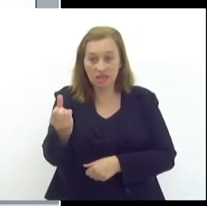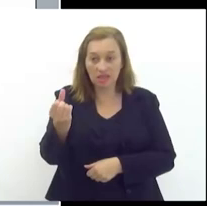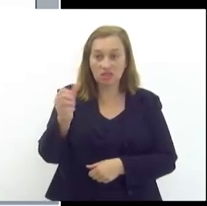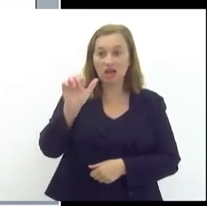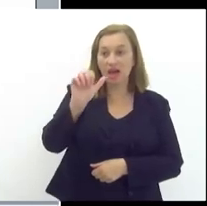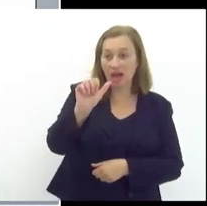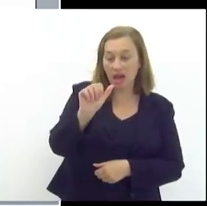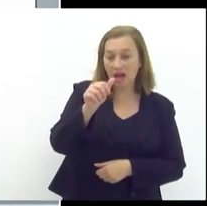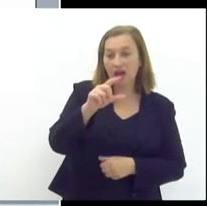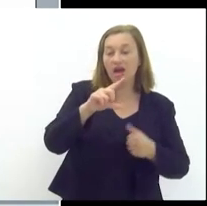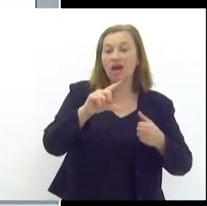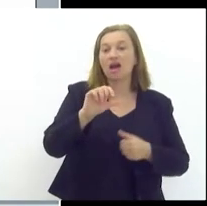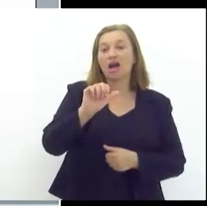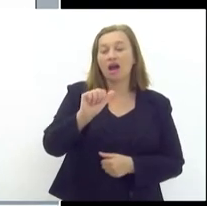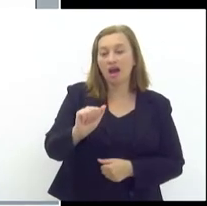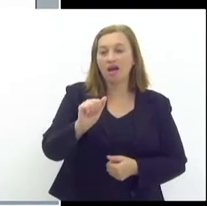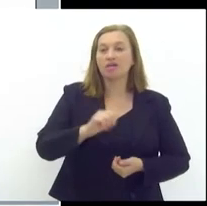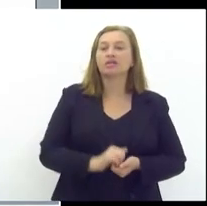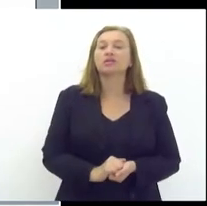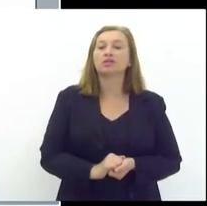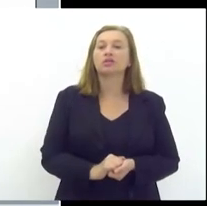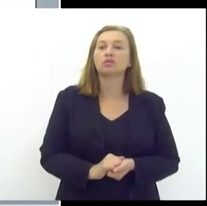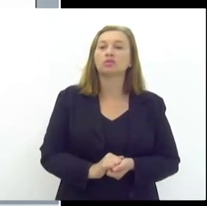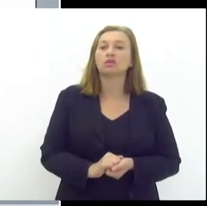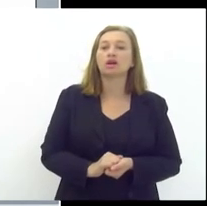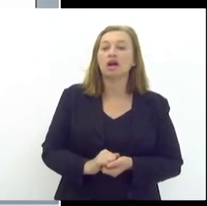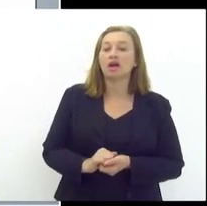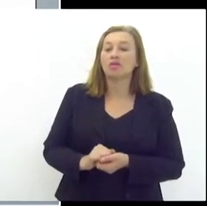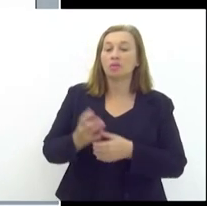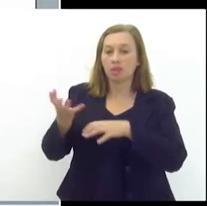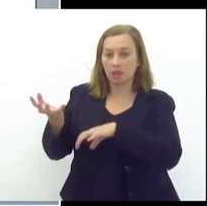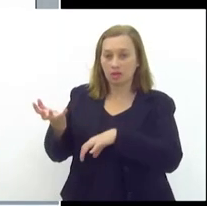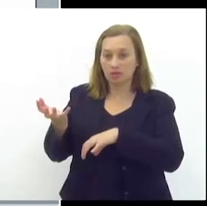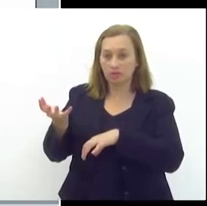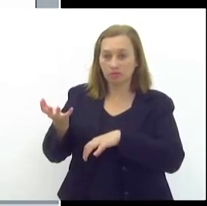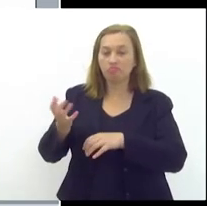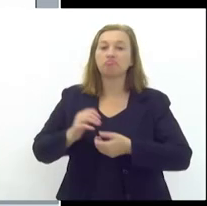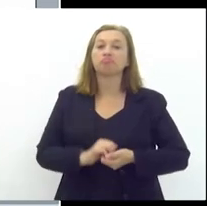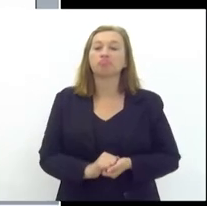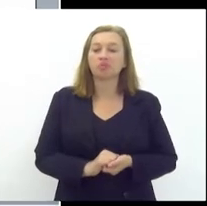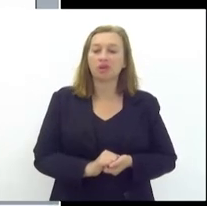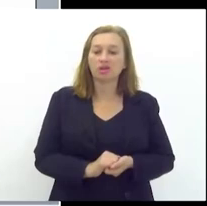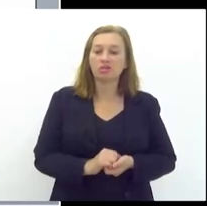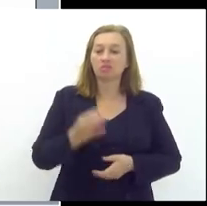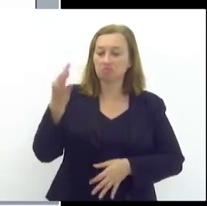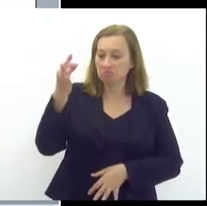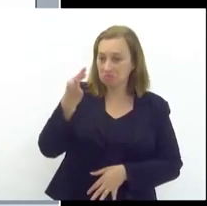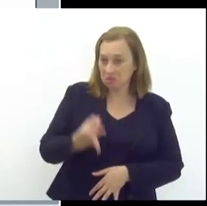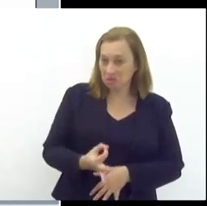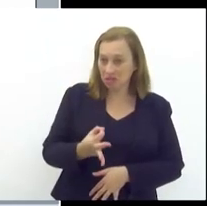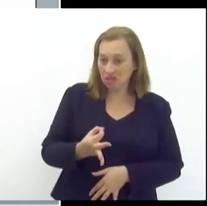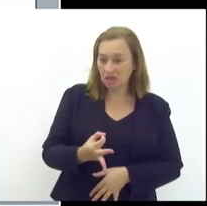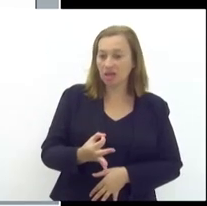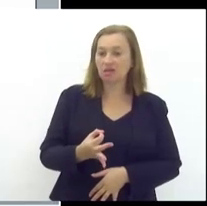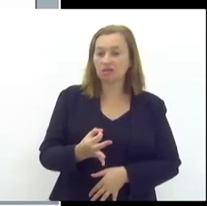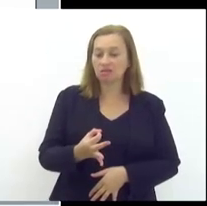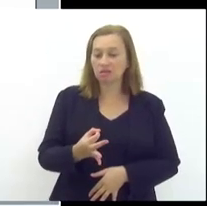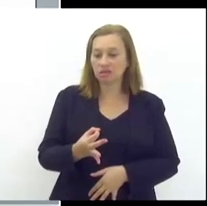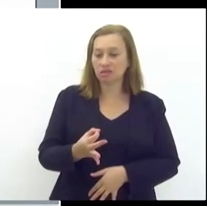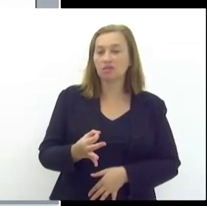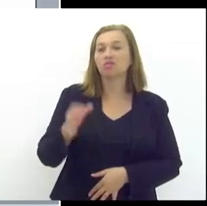11 que o Senado Federal definara alíquotas de referência Eu imagino